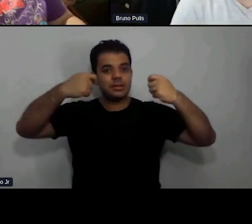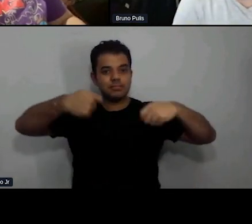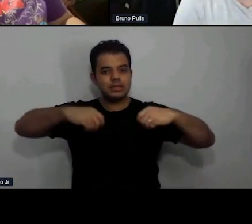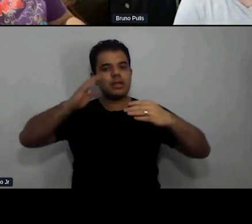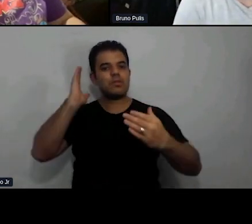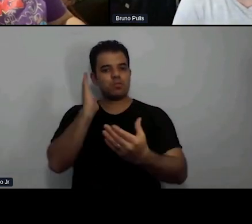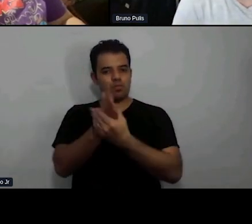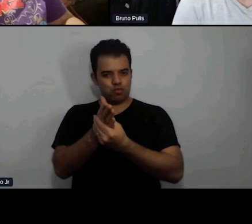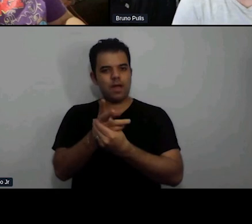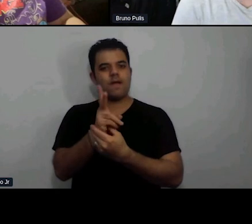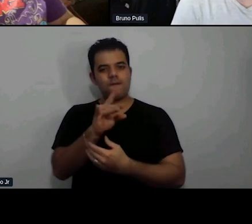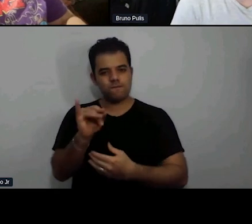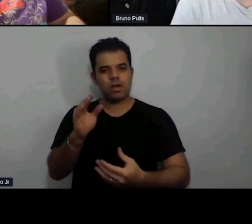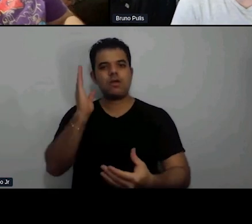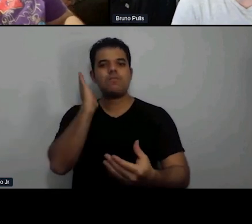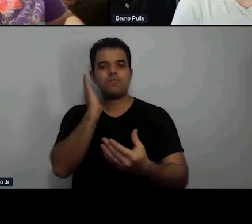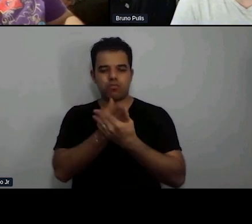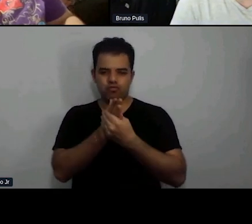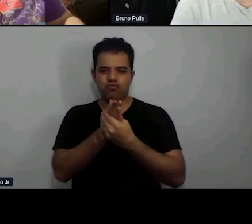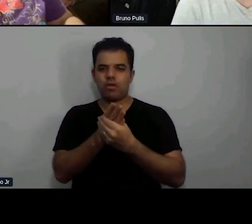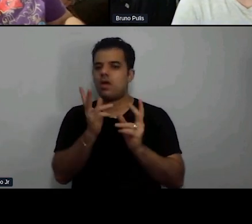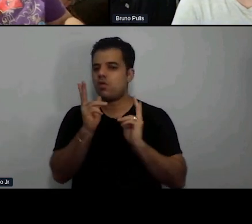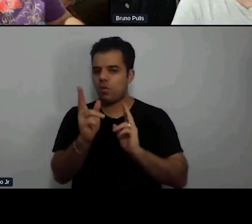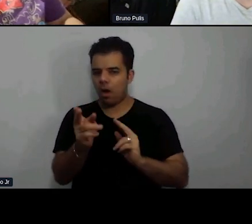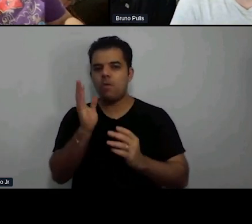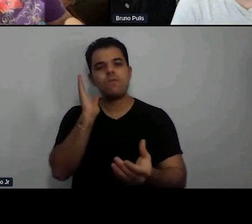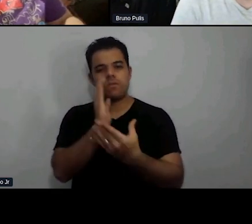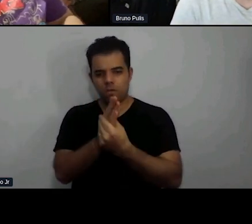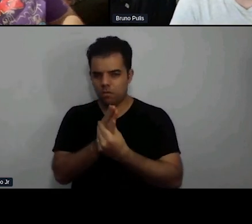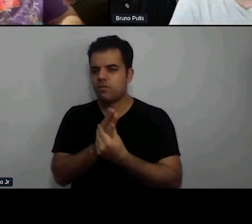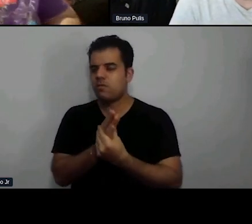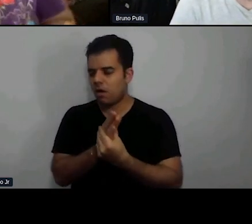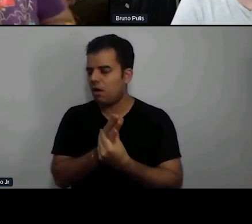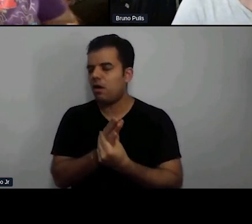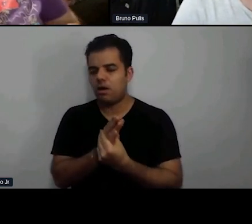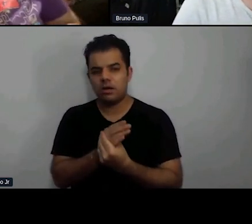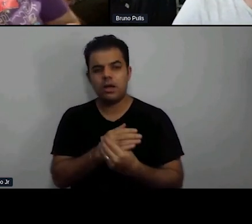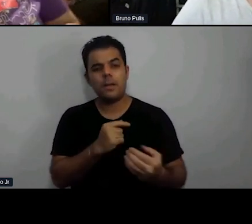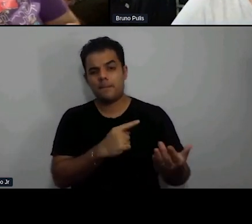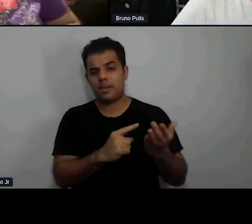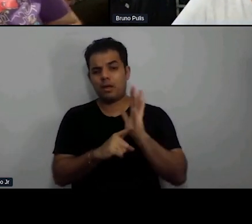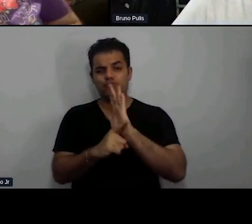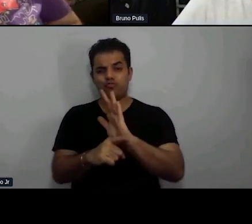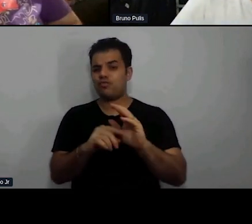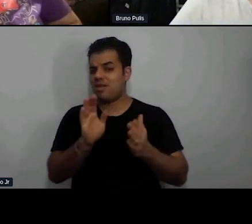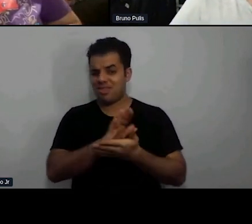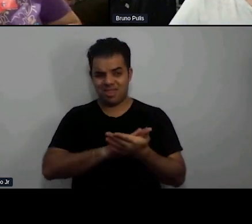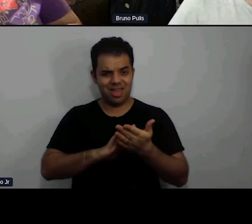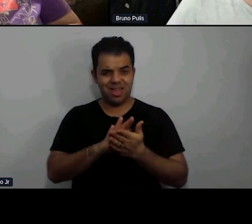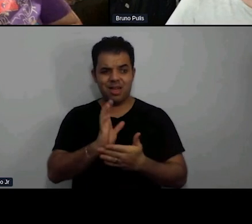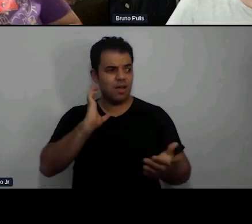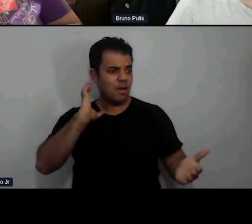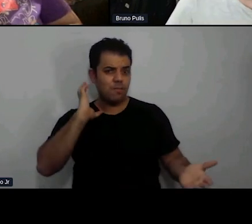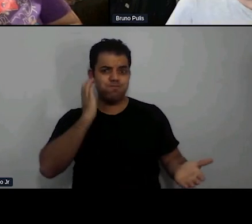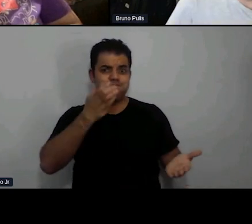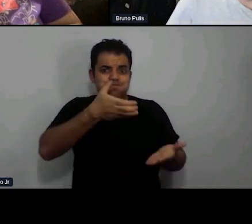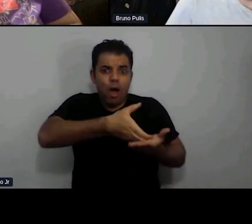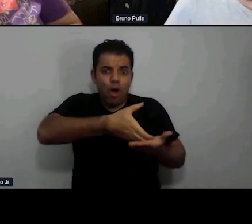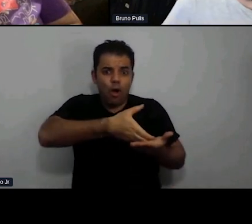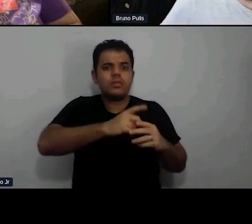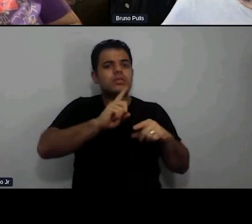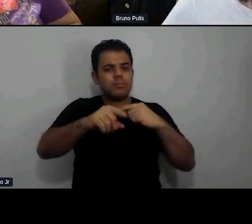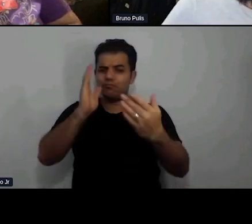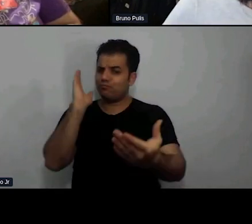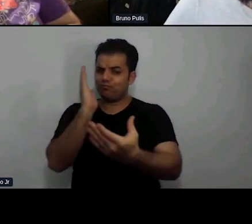eu vou processar do mesmo jeito. Quer dizer, não ajudou nada, você só gastou uma fortuna para ser processado do